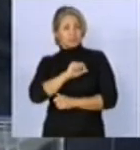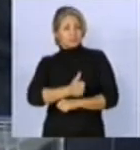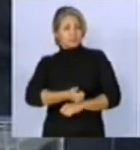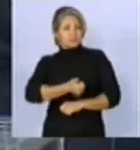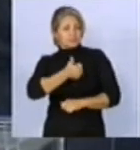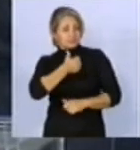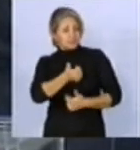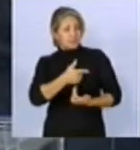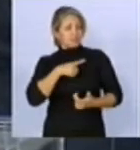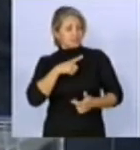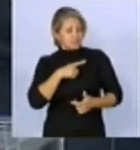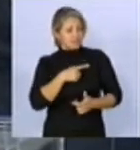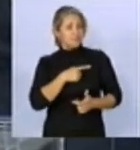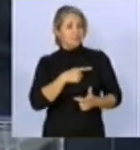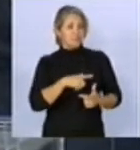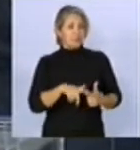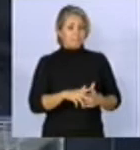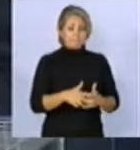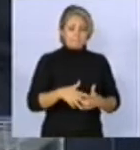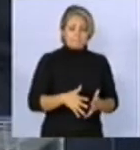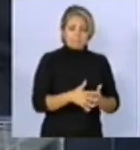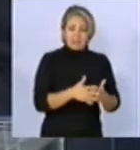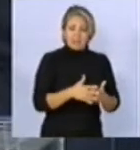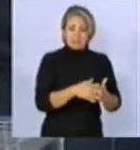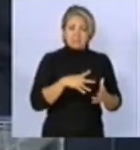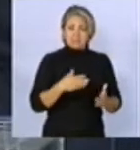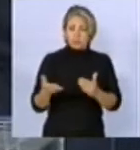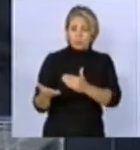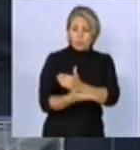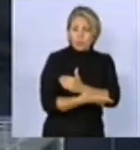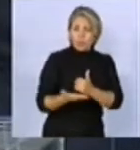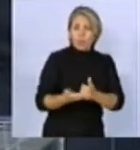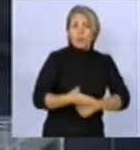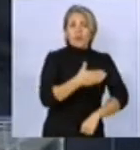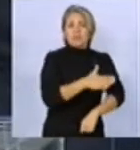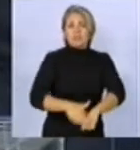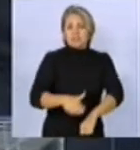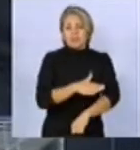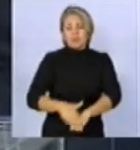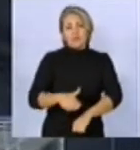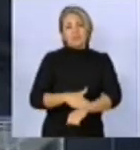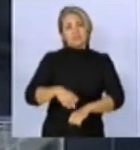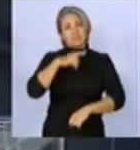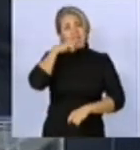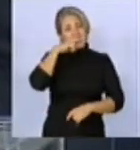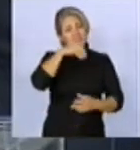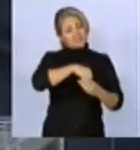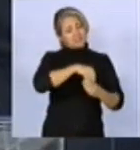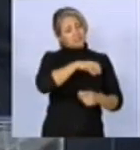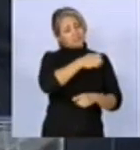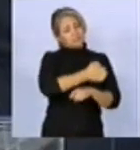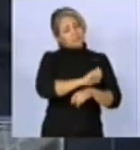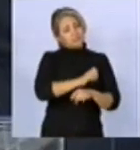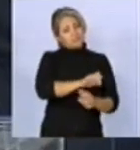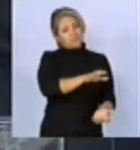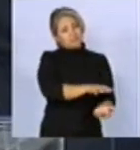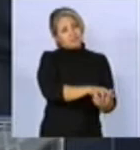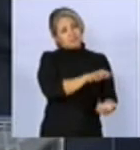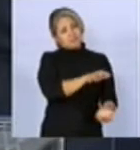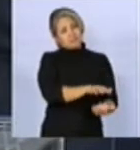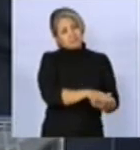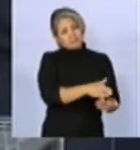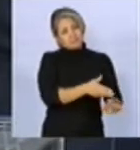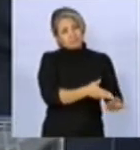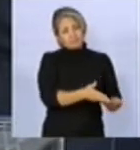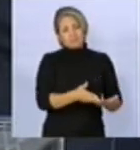máquina para cortar pelo menos quarenta ou cinquenta por cento da área do estado de Pernambuco Então é